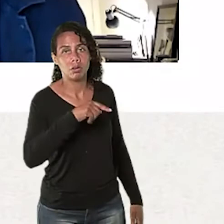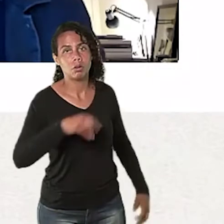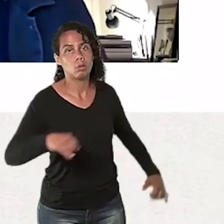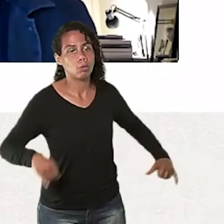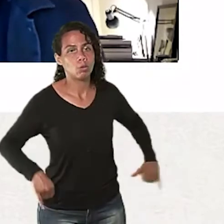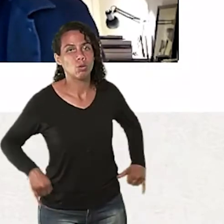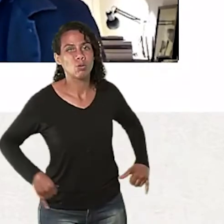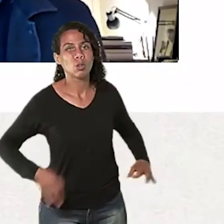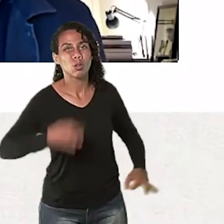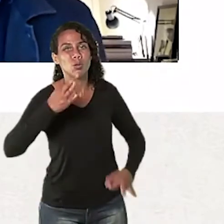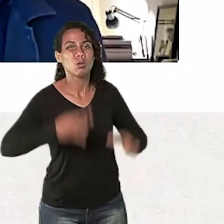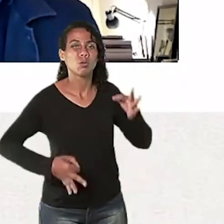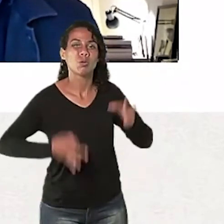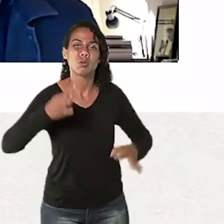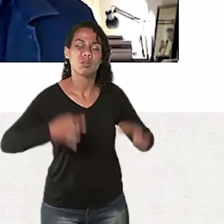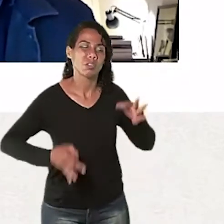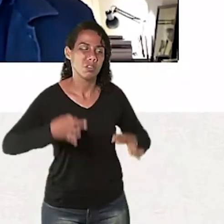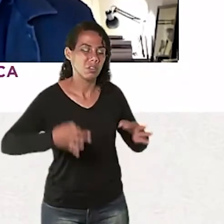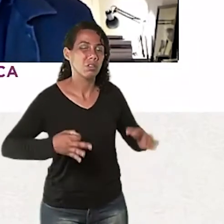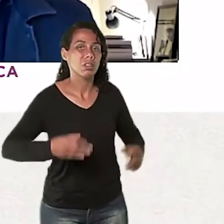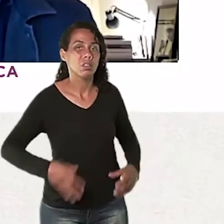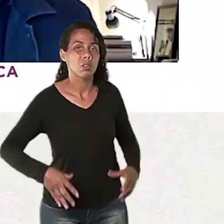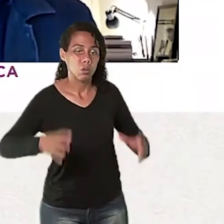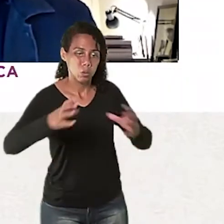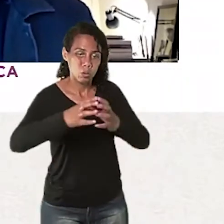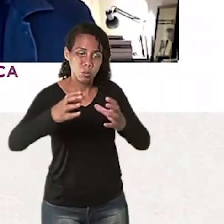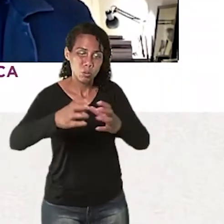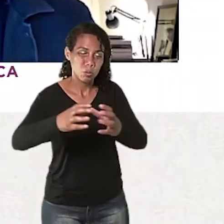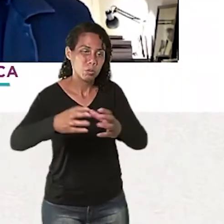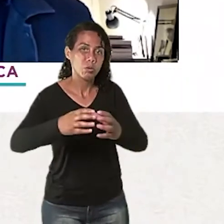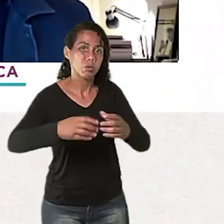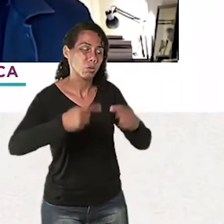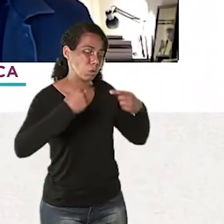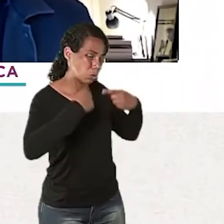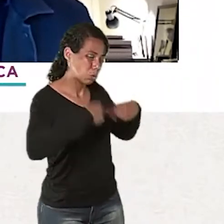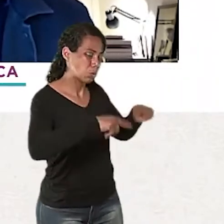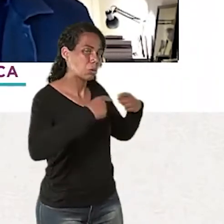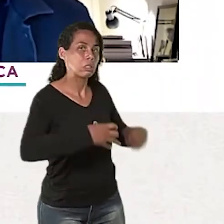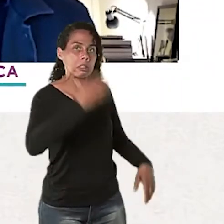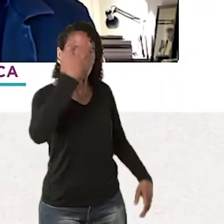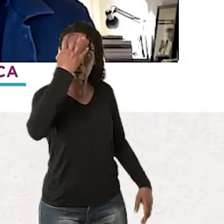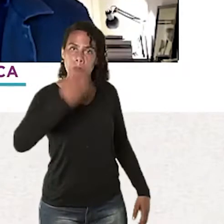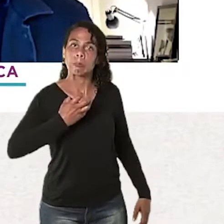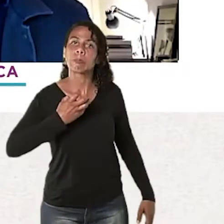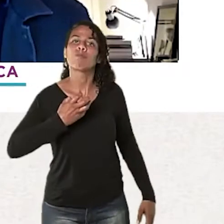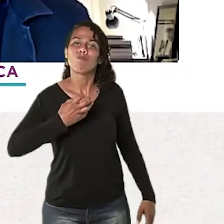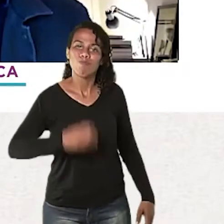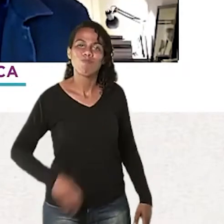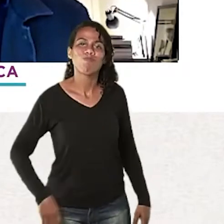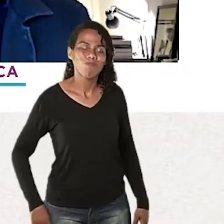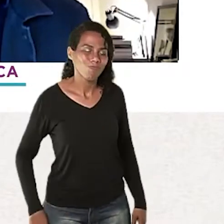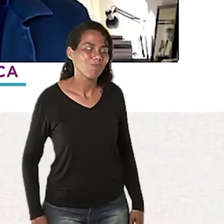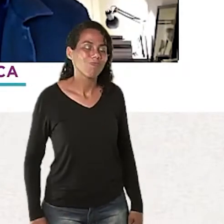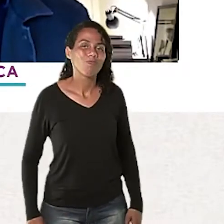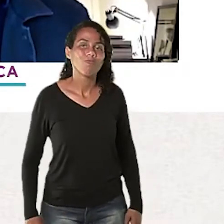de instituições contra você. Isso é muito sério. É muito sério, e uma coisa que